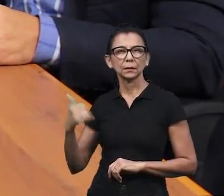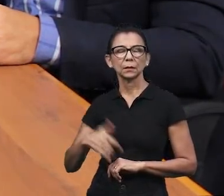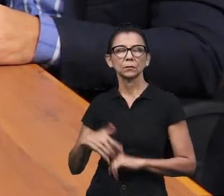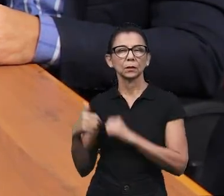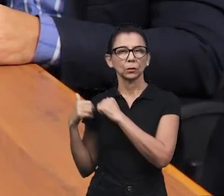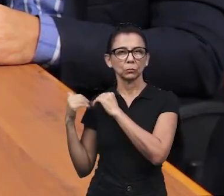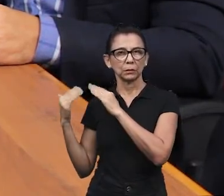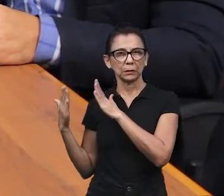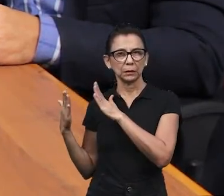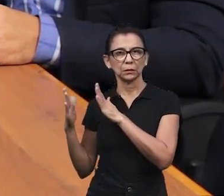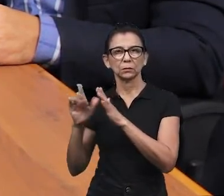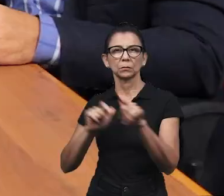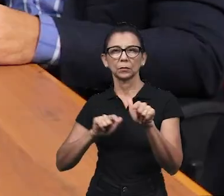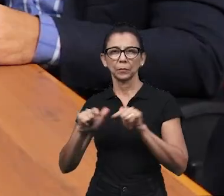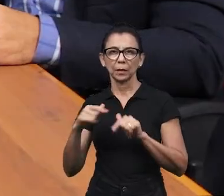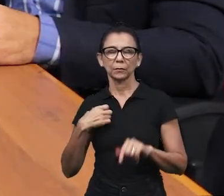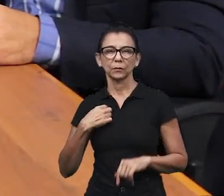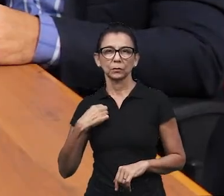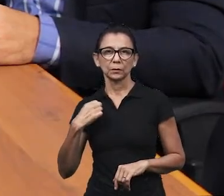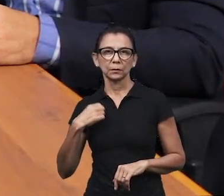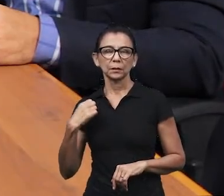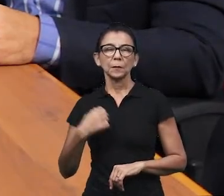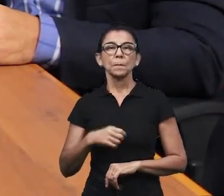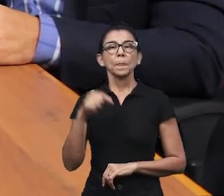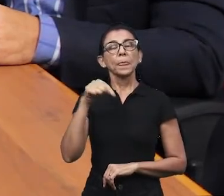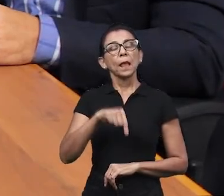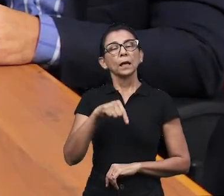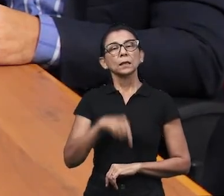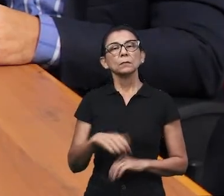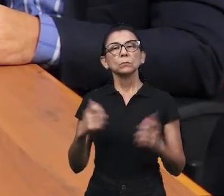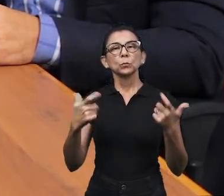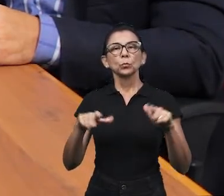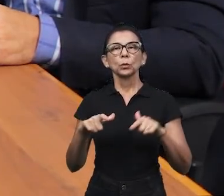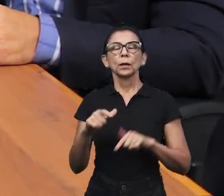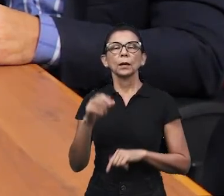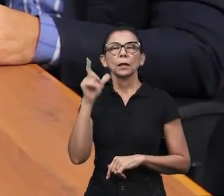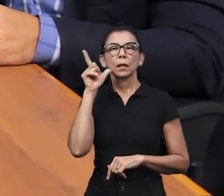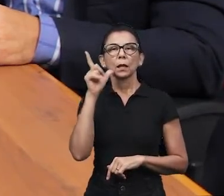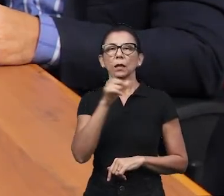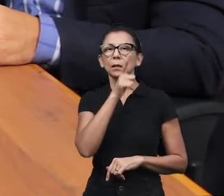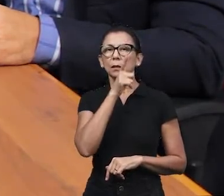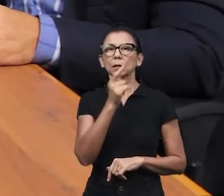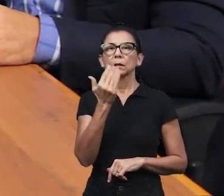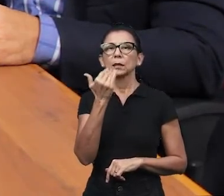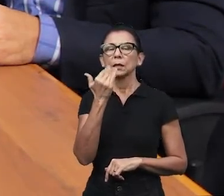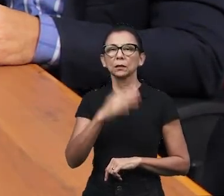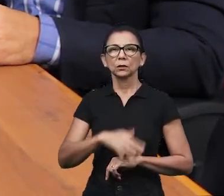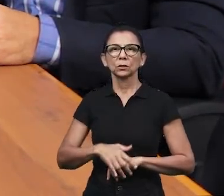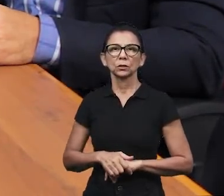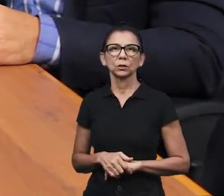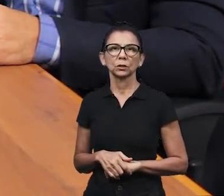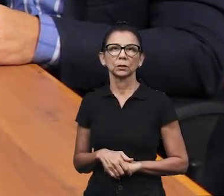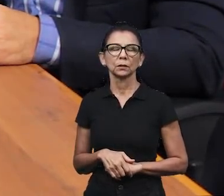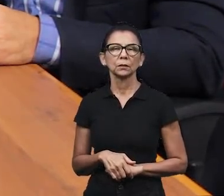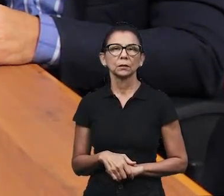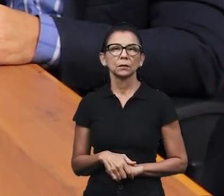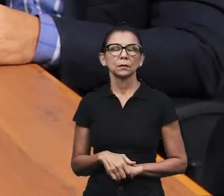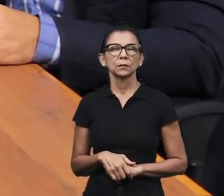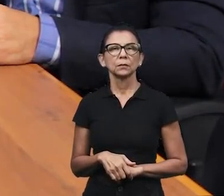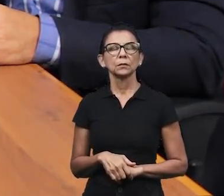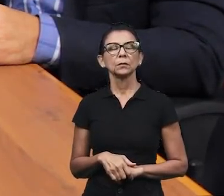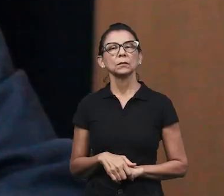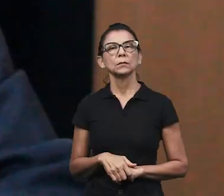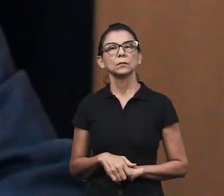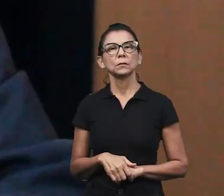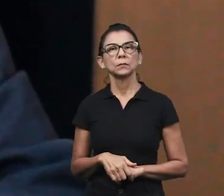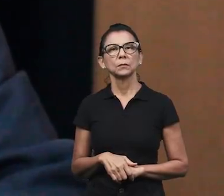tínhamos aquelas garrafas, né, de refrigerante que se vendia, né? E chegou um caminhão, tinha poucos voluntários. O